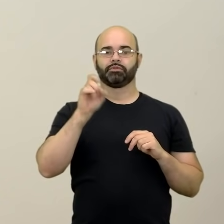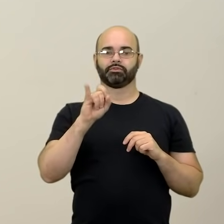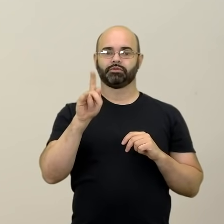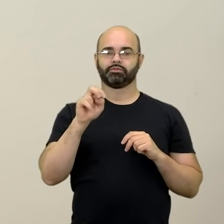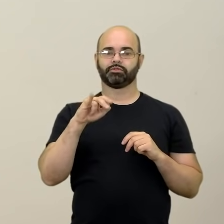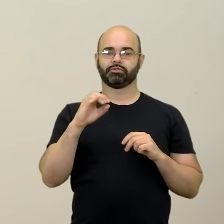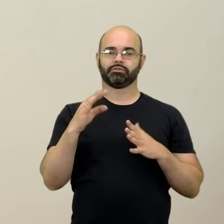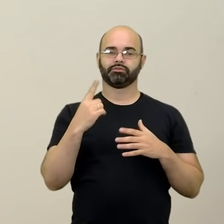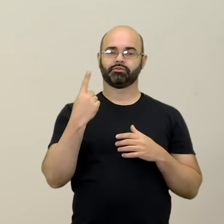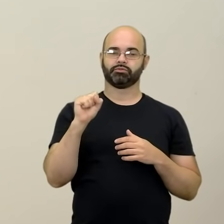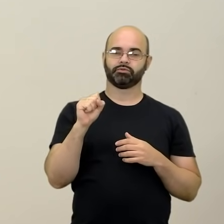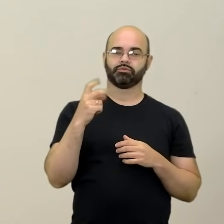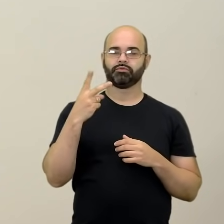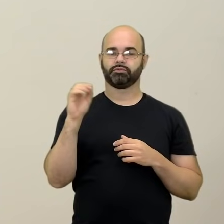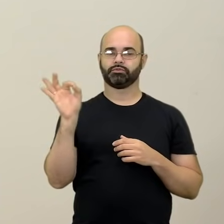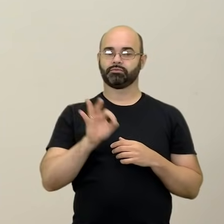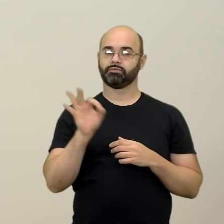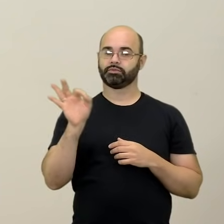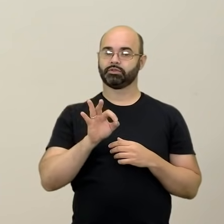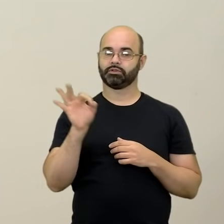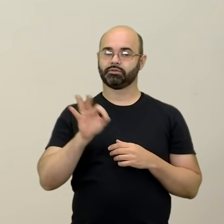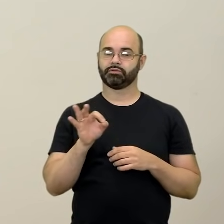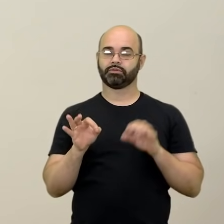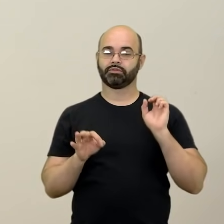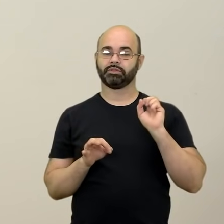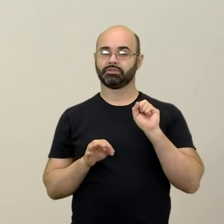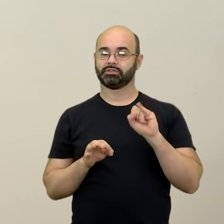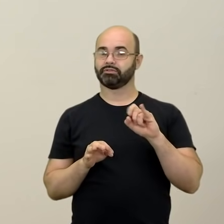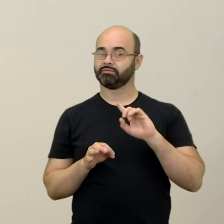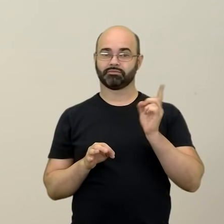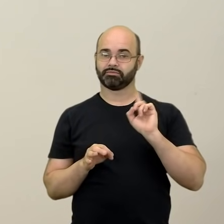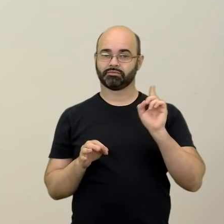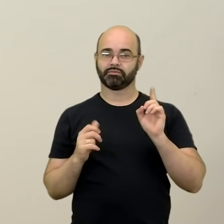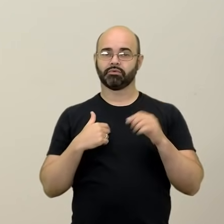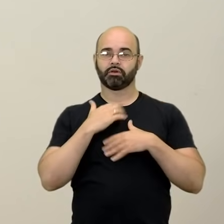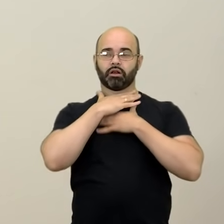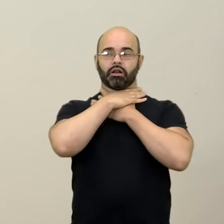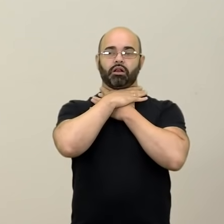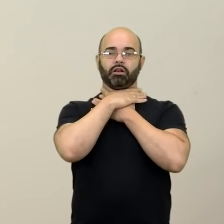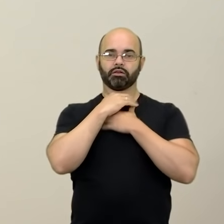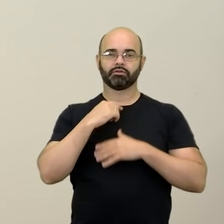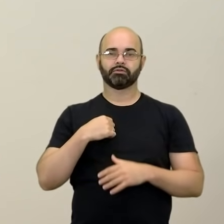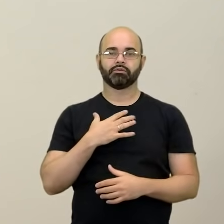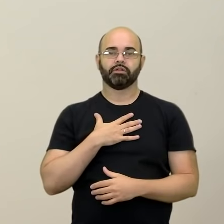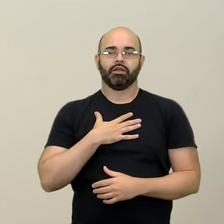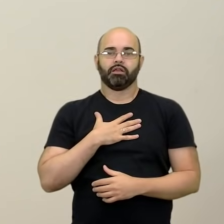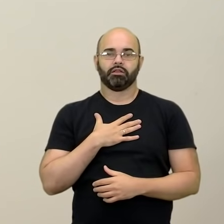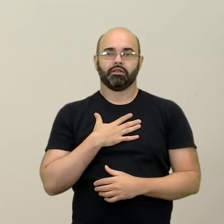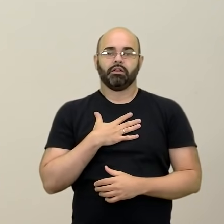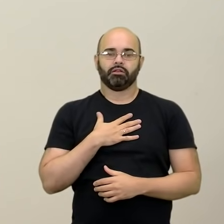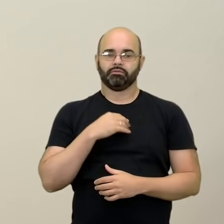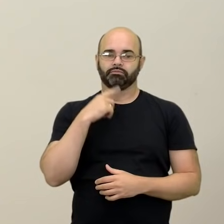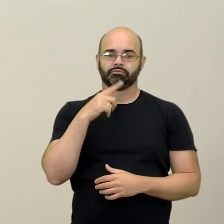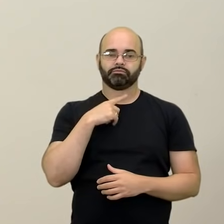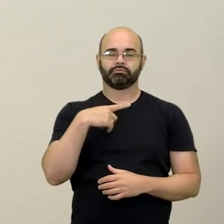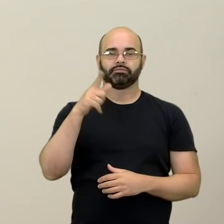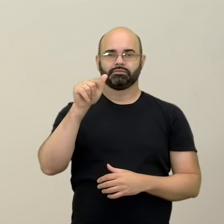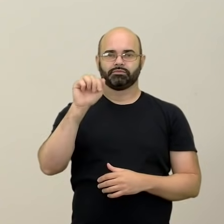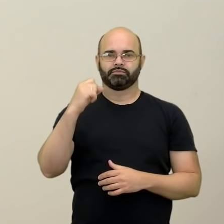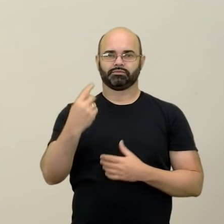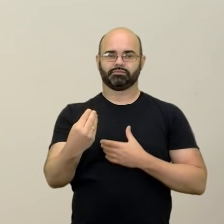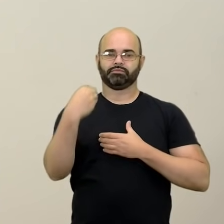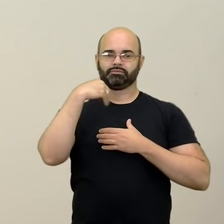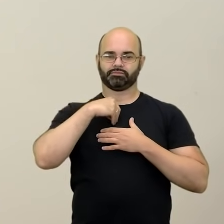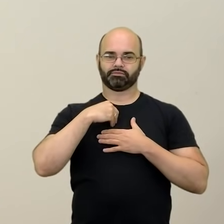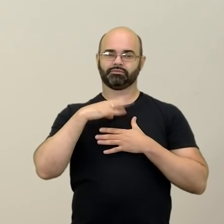aproximadamente aí dezoito a vinte por cento se não tiver isso eu morro sufocado aqui eu vou respirar vai vir um monte de gás para